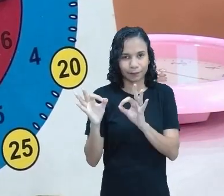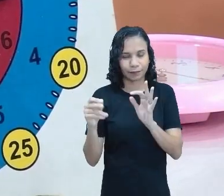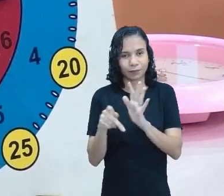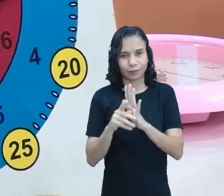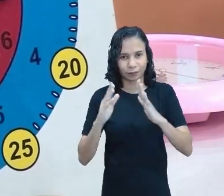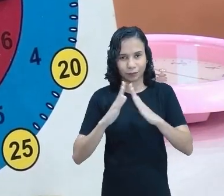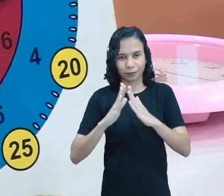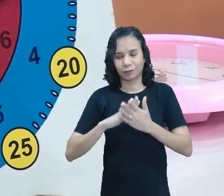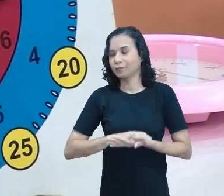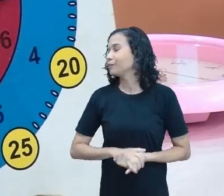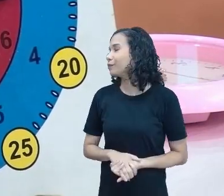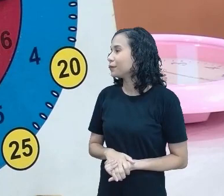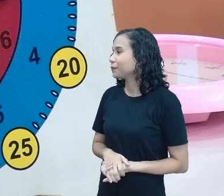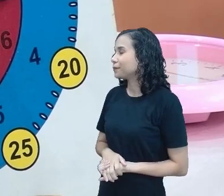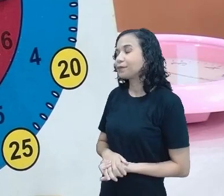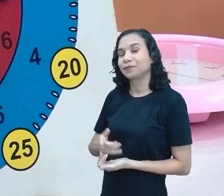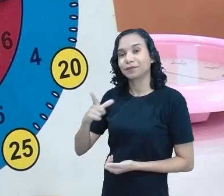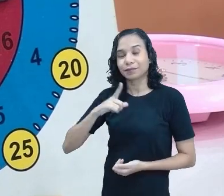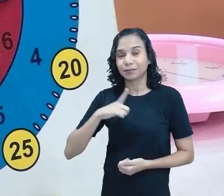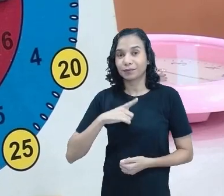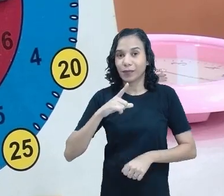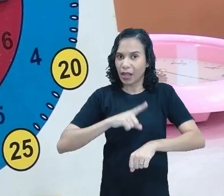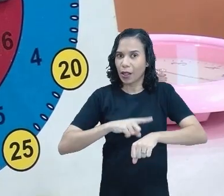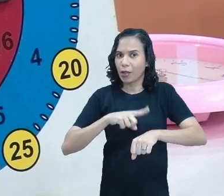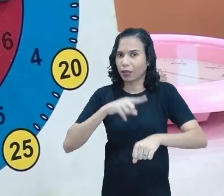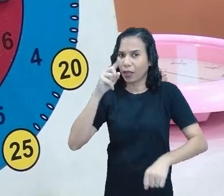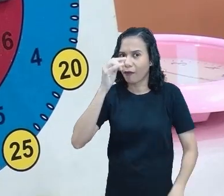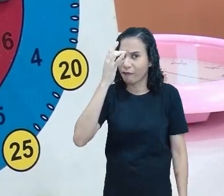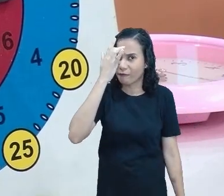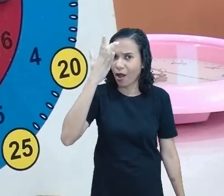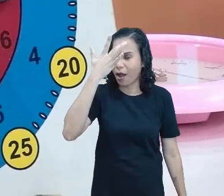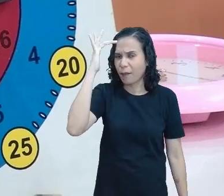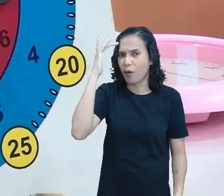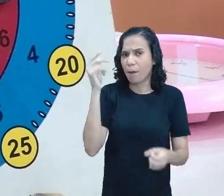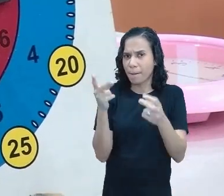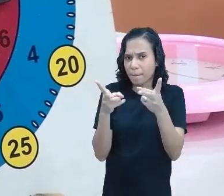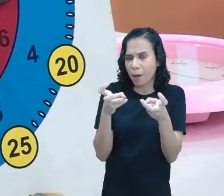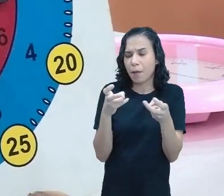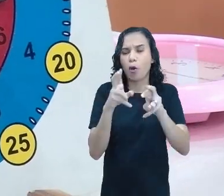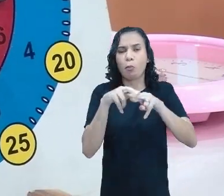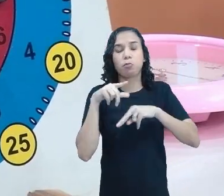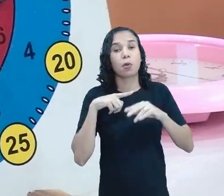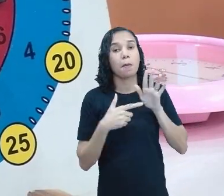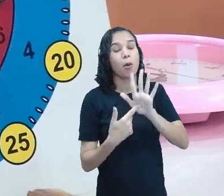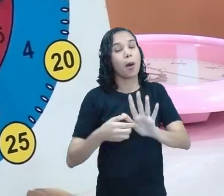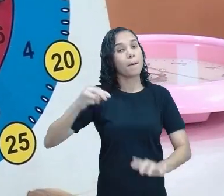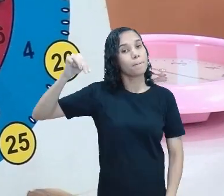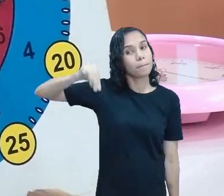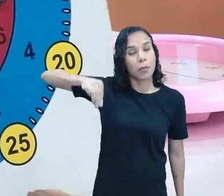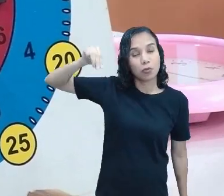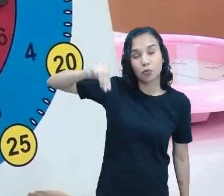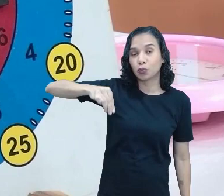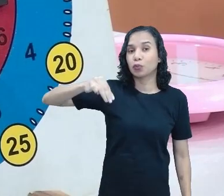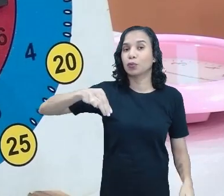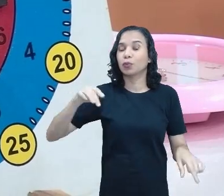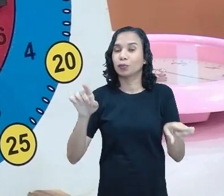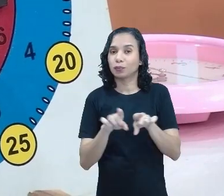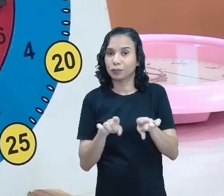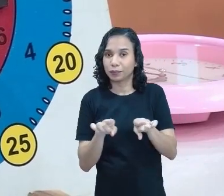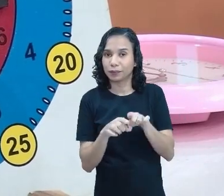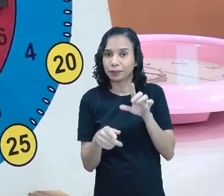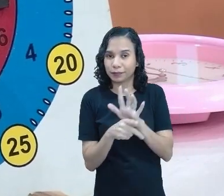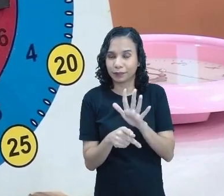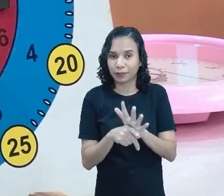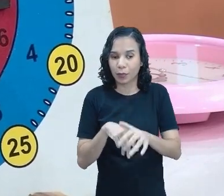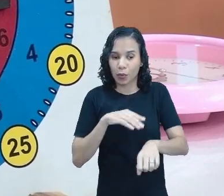casa. Com esse relógio aqui fica bem fácil fazer a leitura, porque ele traz os minutos, traz